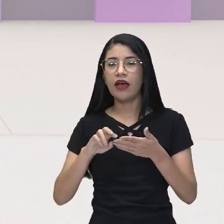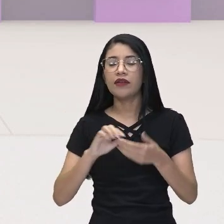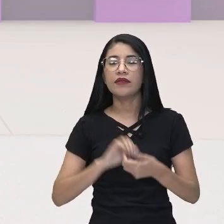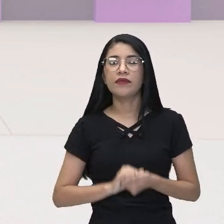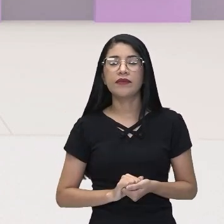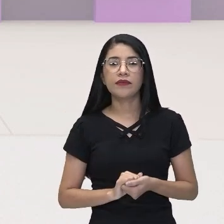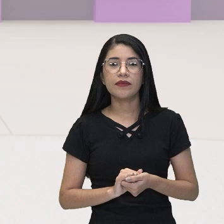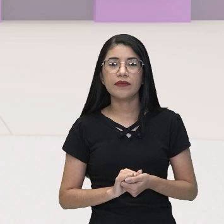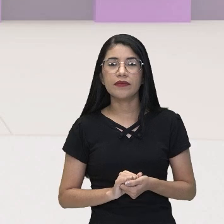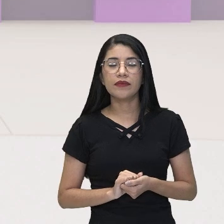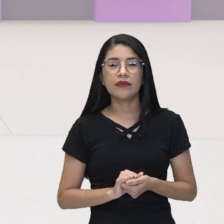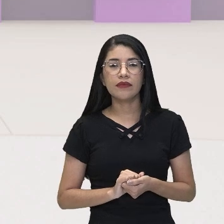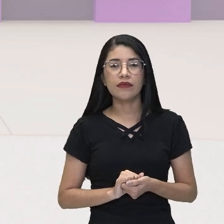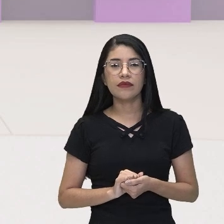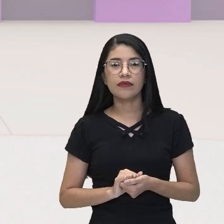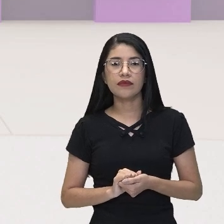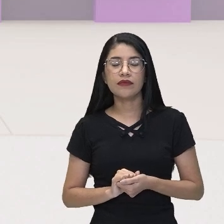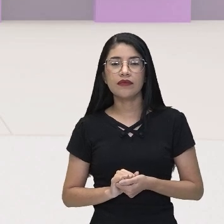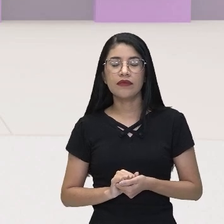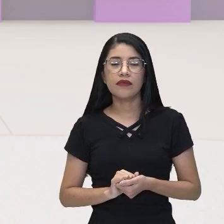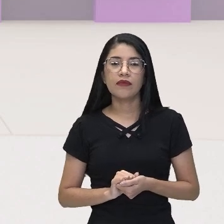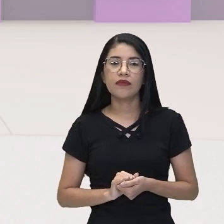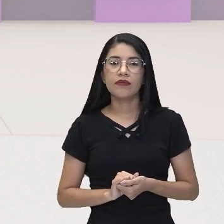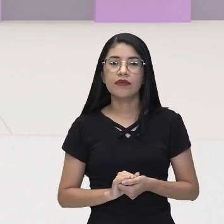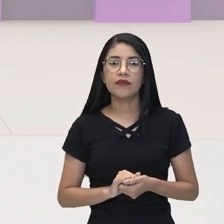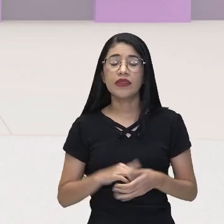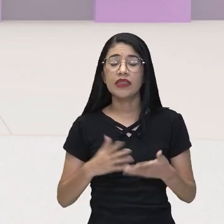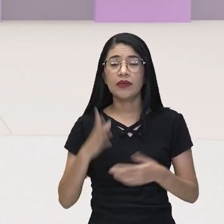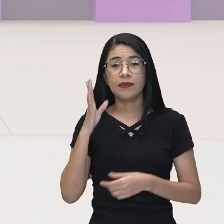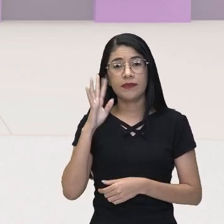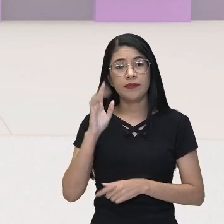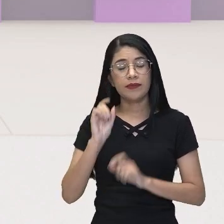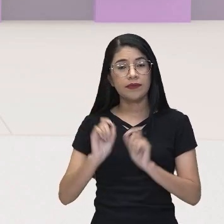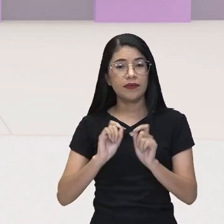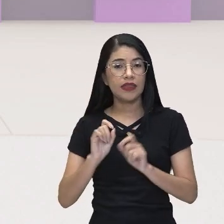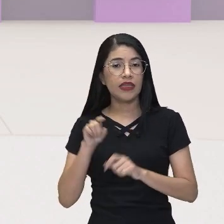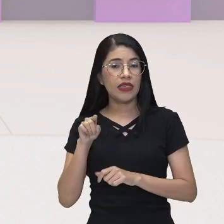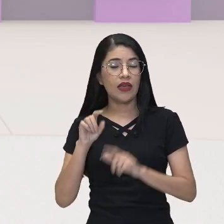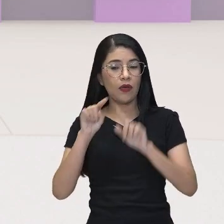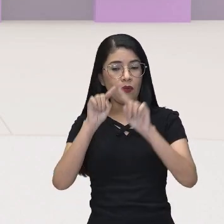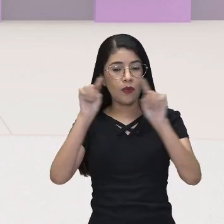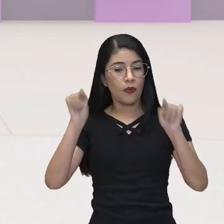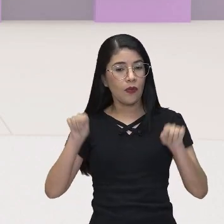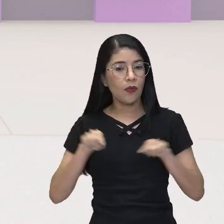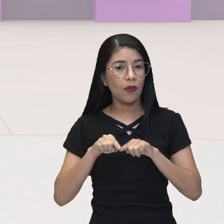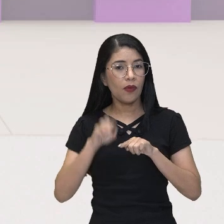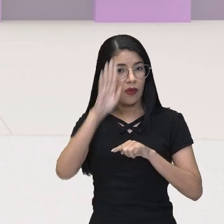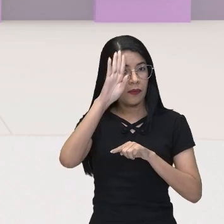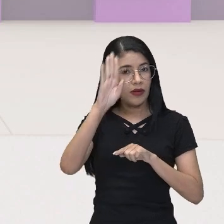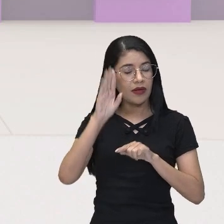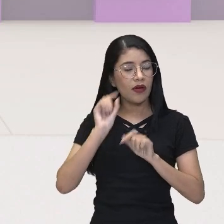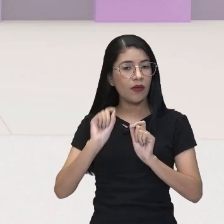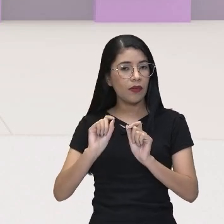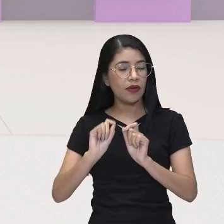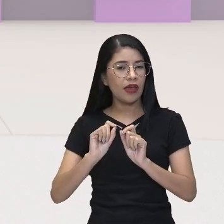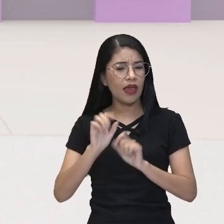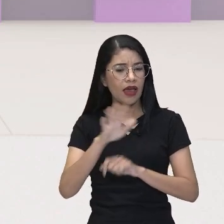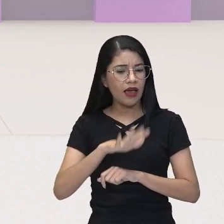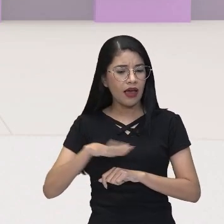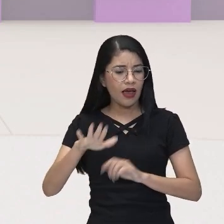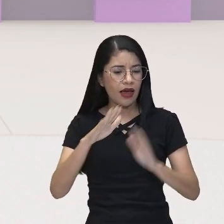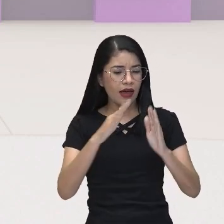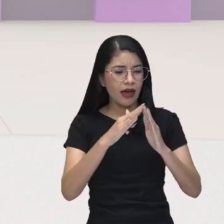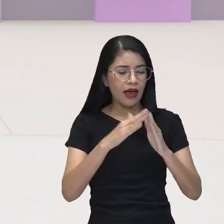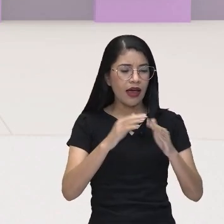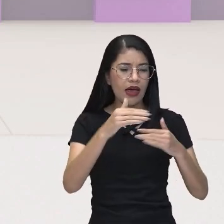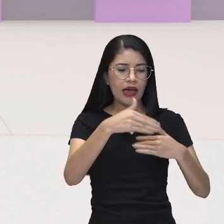subdividido em vários quadrados. Então, imagina, por exemplo, que esse quadrado grande, ele é o pátio da tua casa, ou a